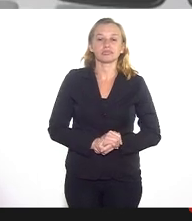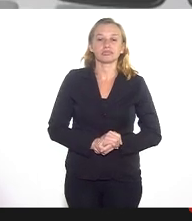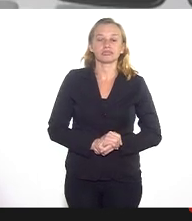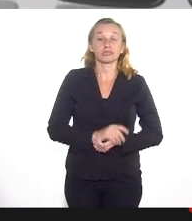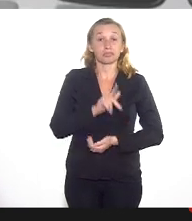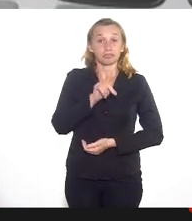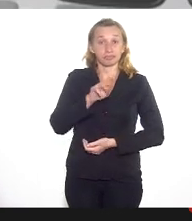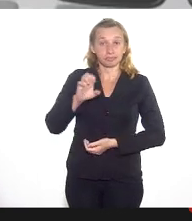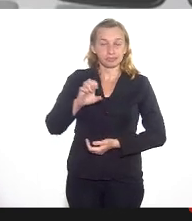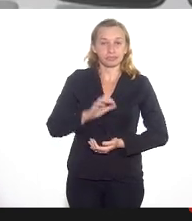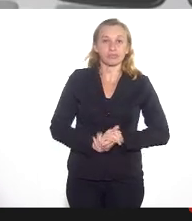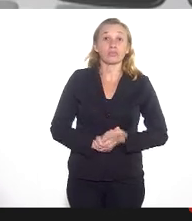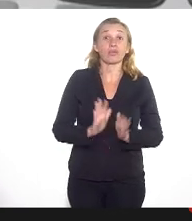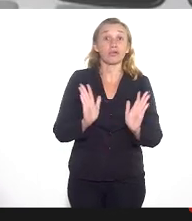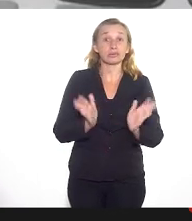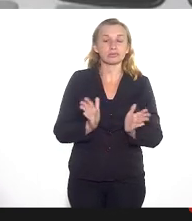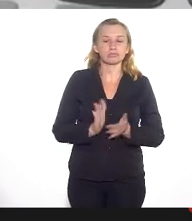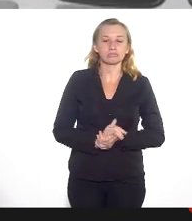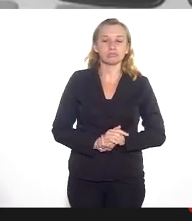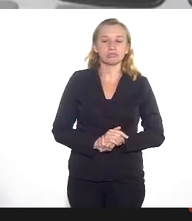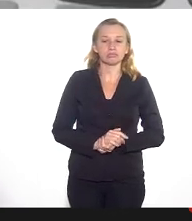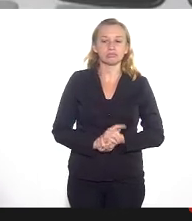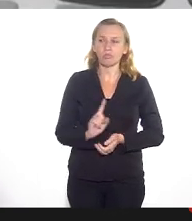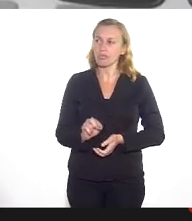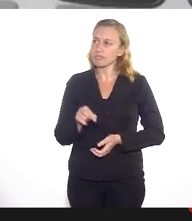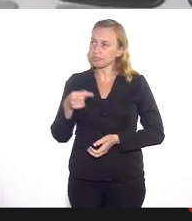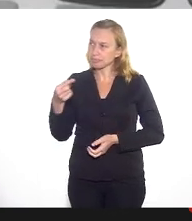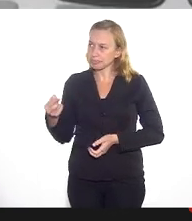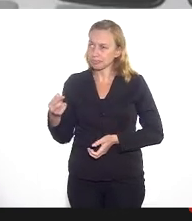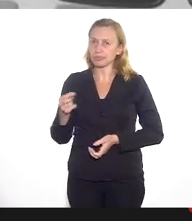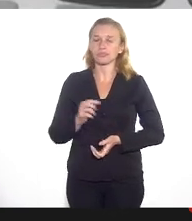PE. Agora, não obstante